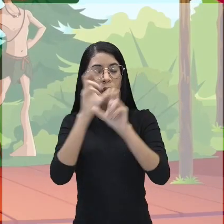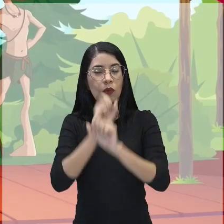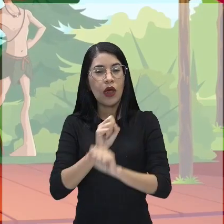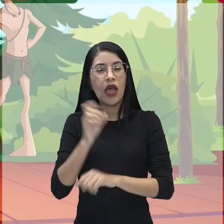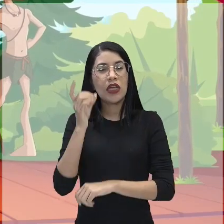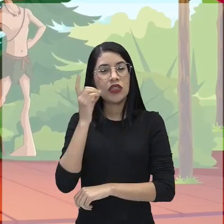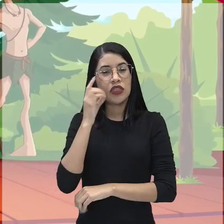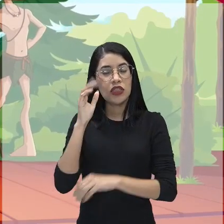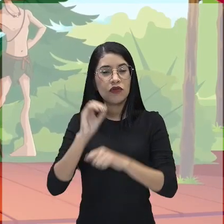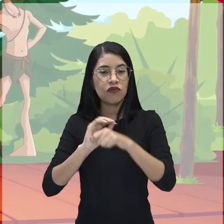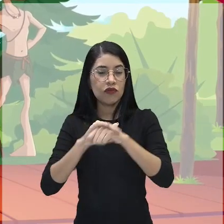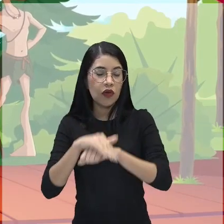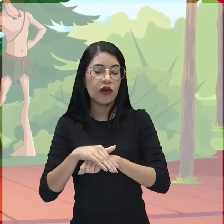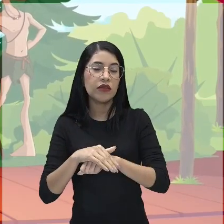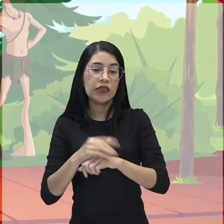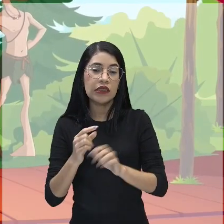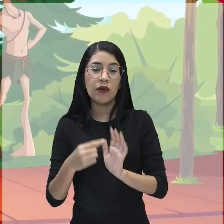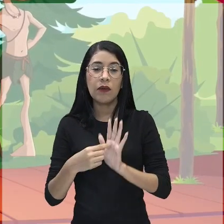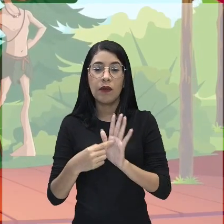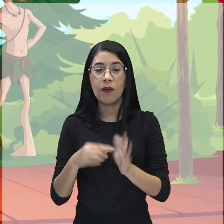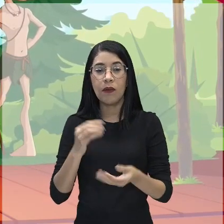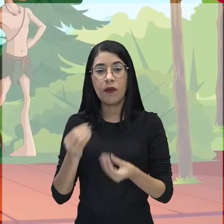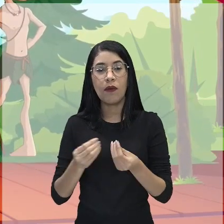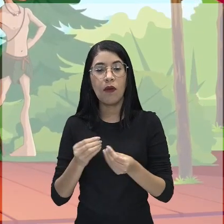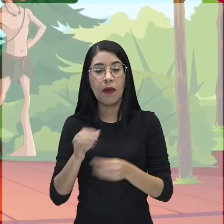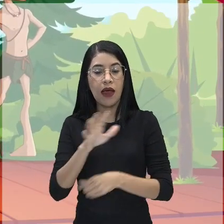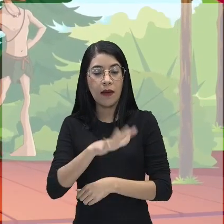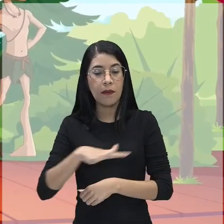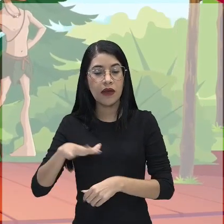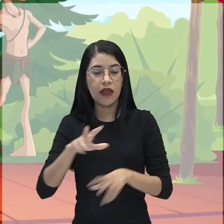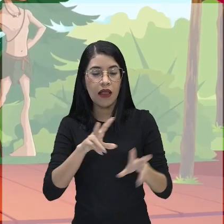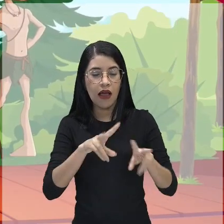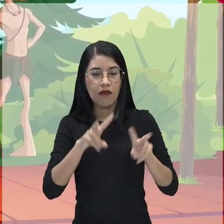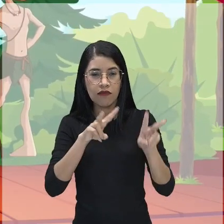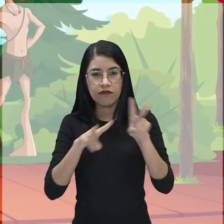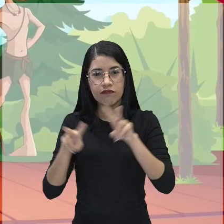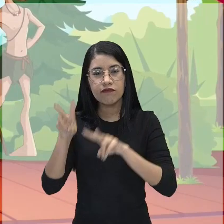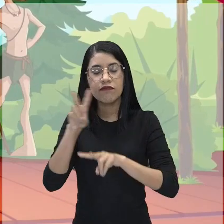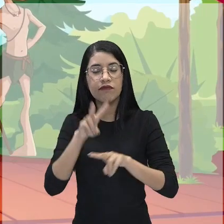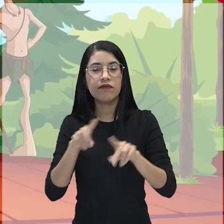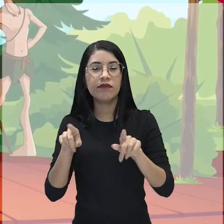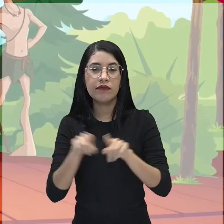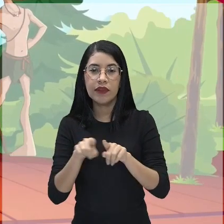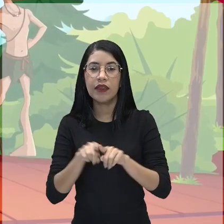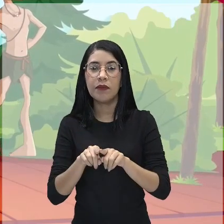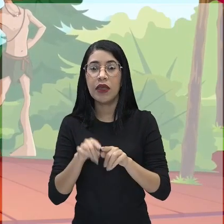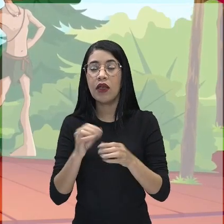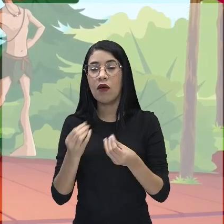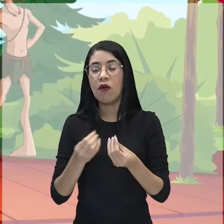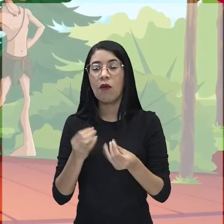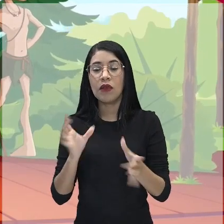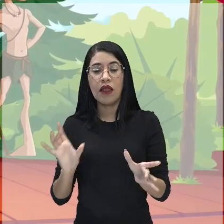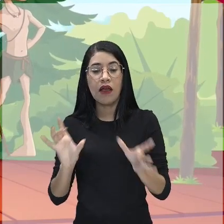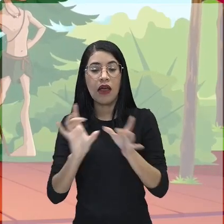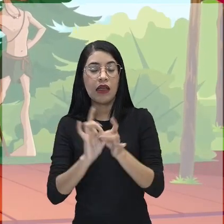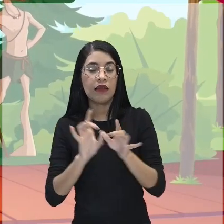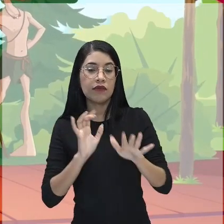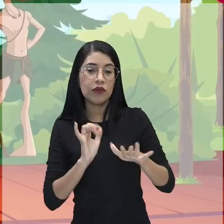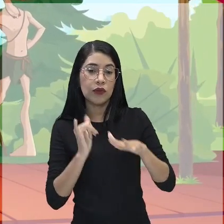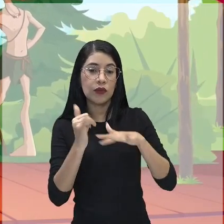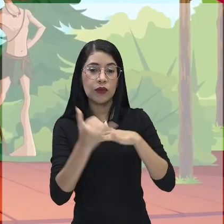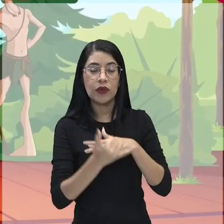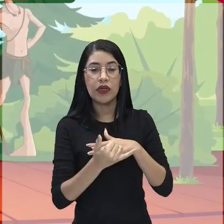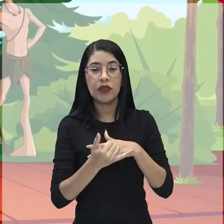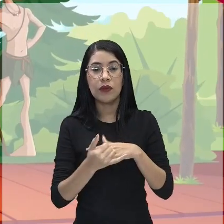ele é responsável de passar isso para o público, levando sempre a questão do enredo. O que o dramaturgo quis